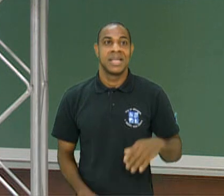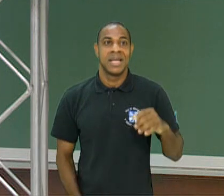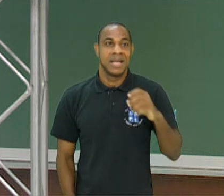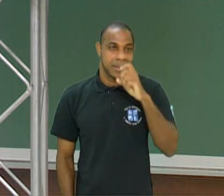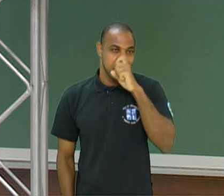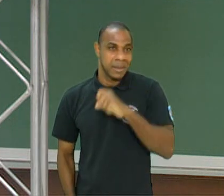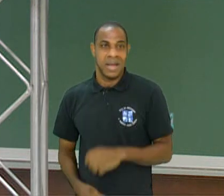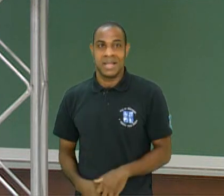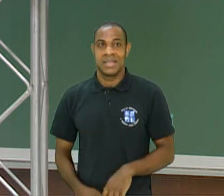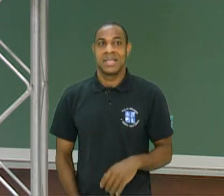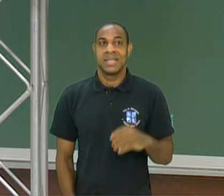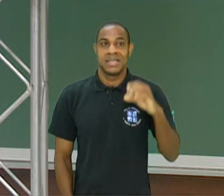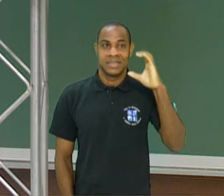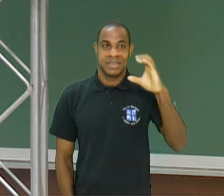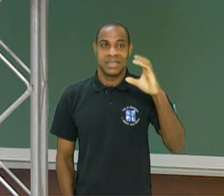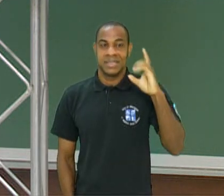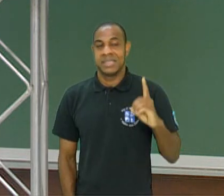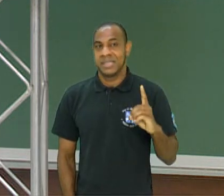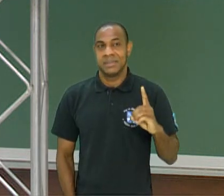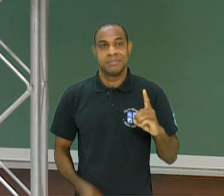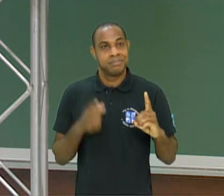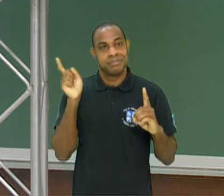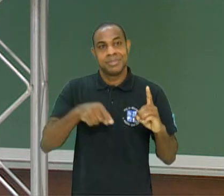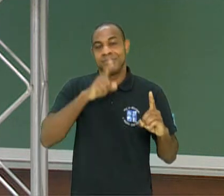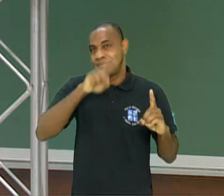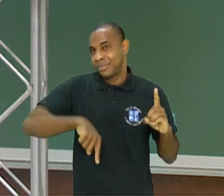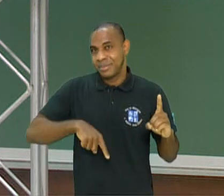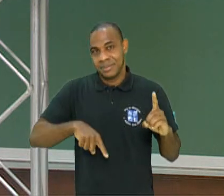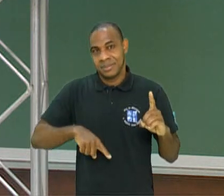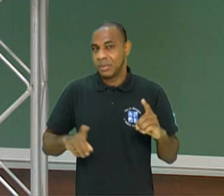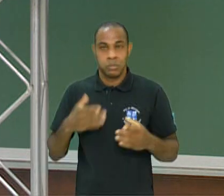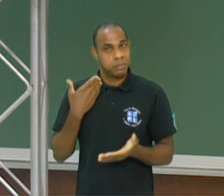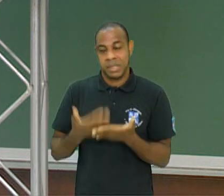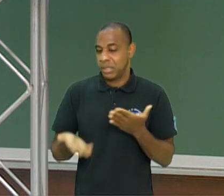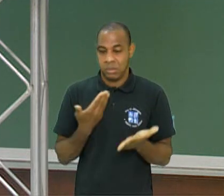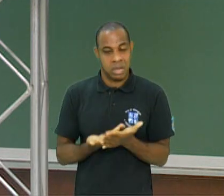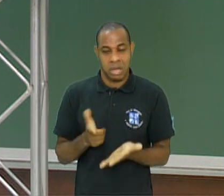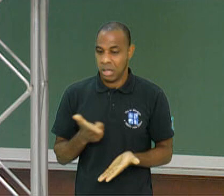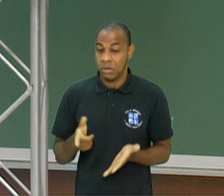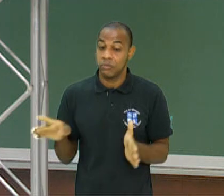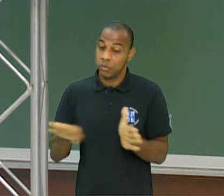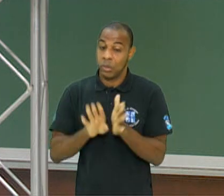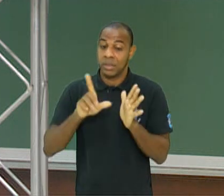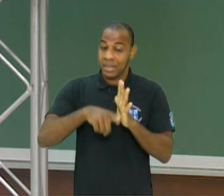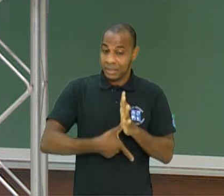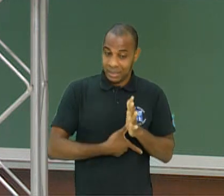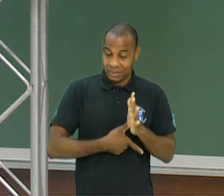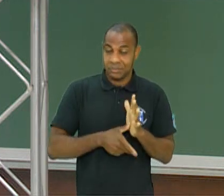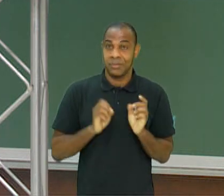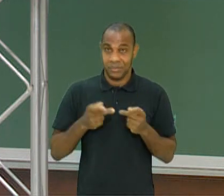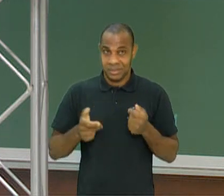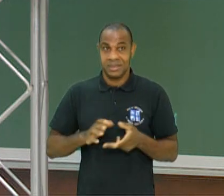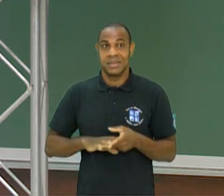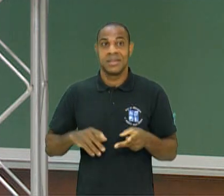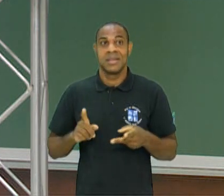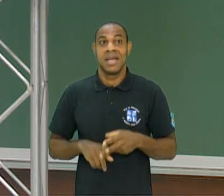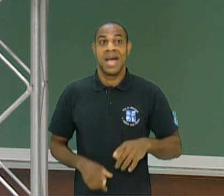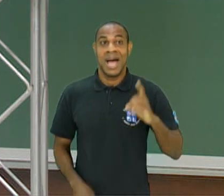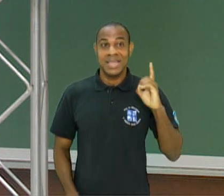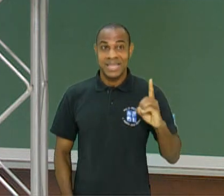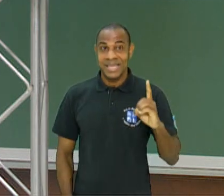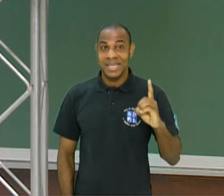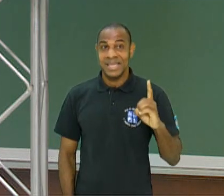D a gente já eliminaria porque ele não perdeu a aula, ele chegou atrasado, tá? E a letra